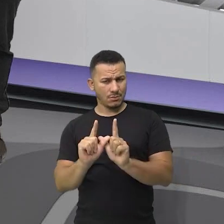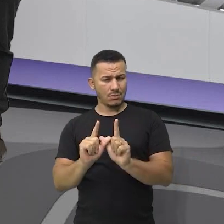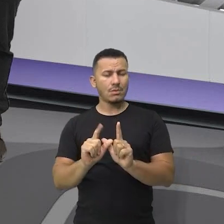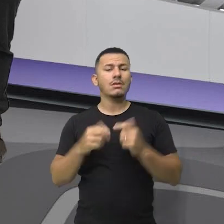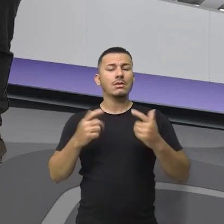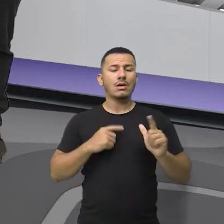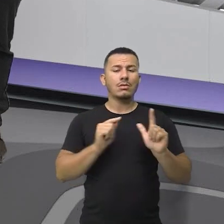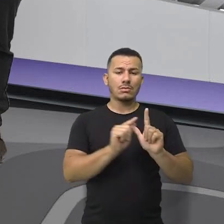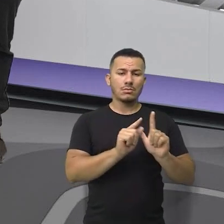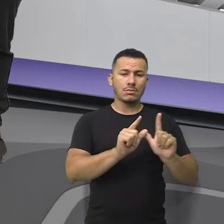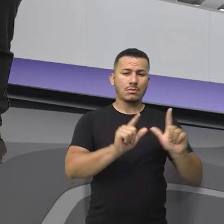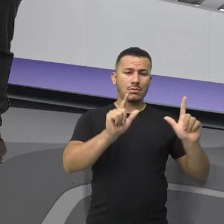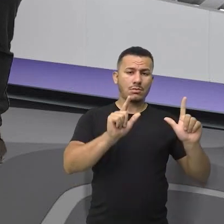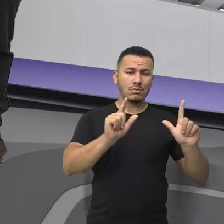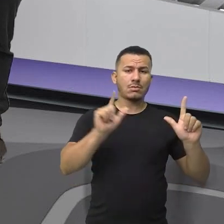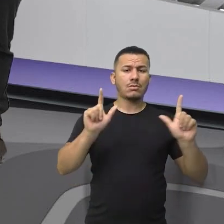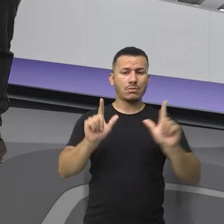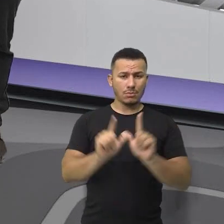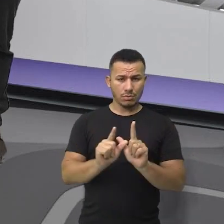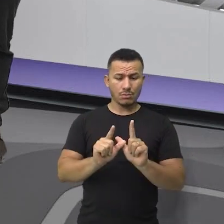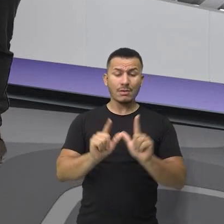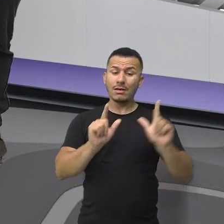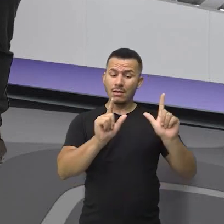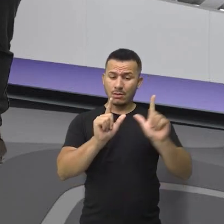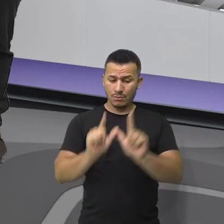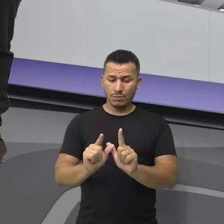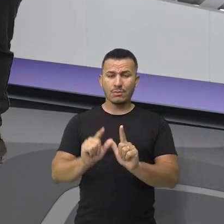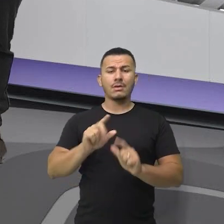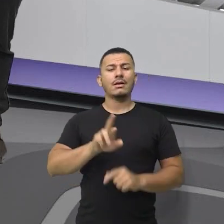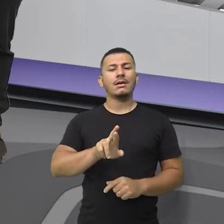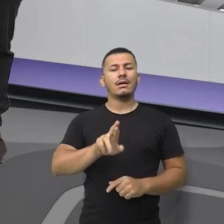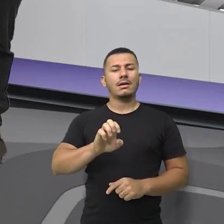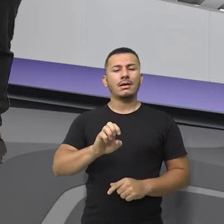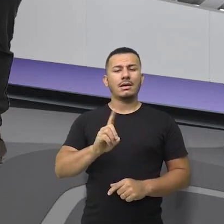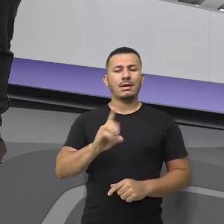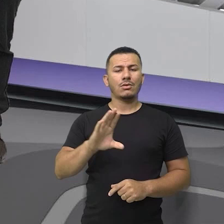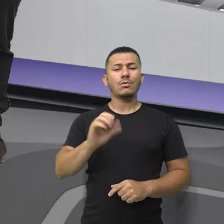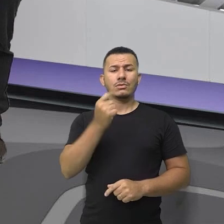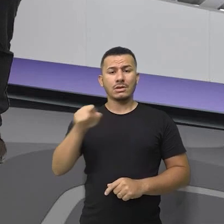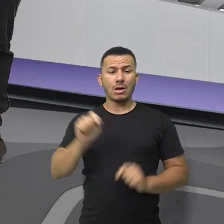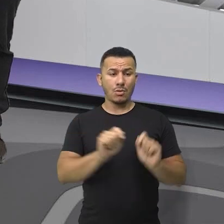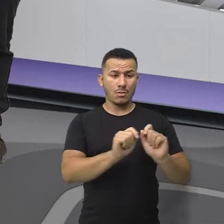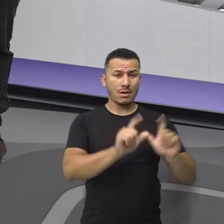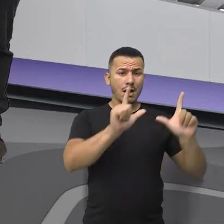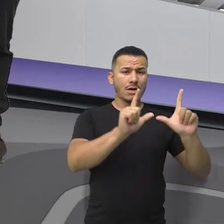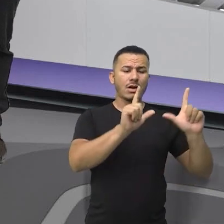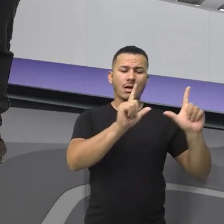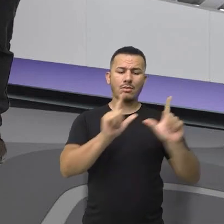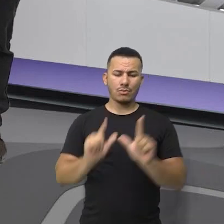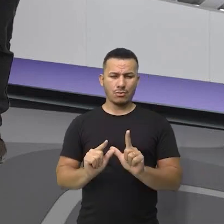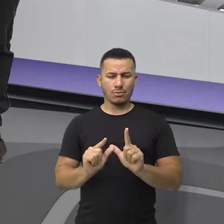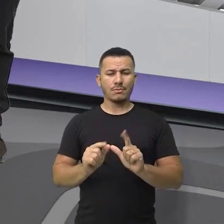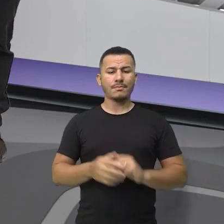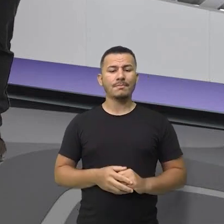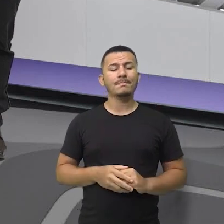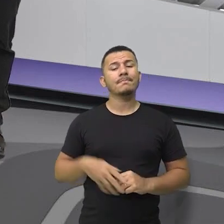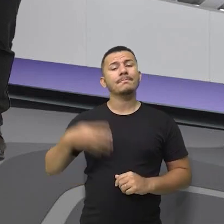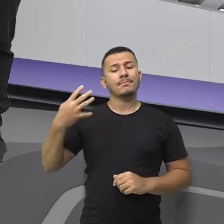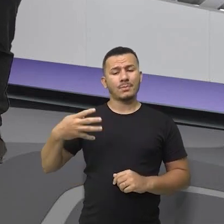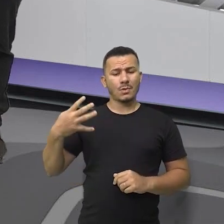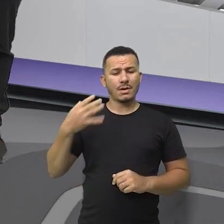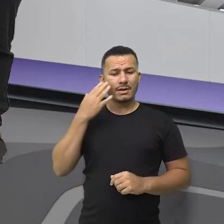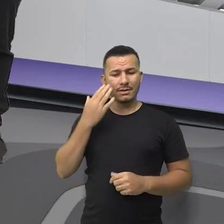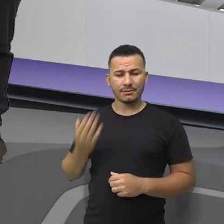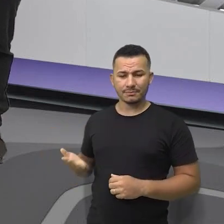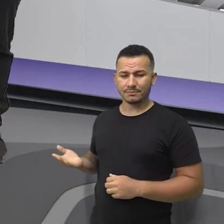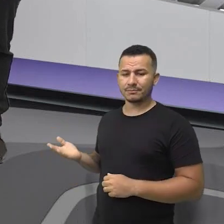figura. Aí houve uma redução. Figura grande se transformou numa menor. Tem também a nossa quarta imagem, né, que